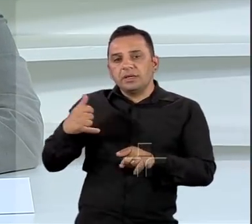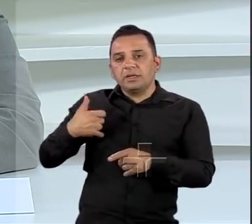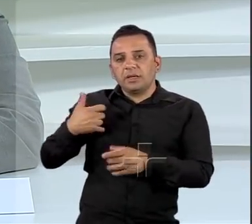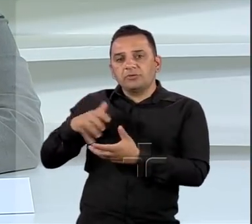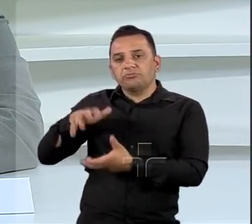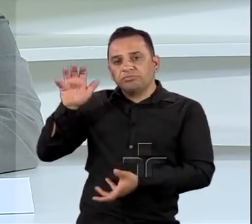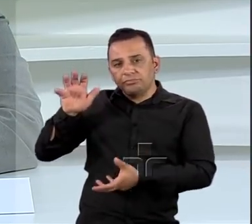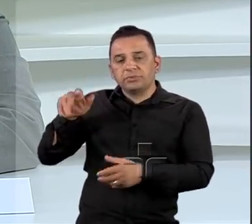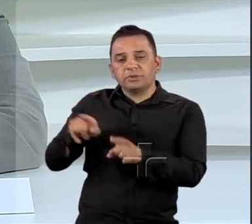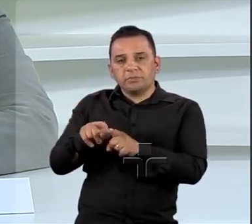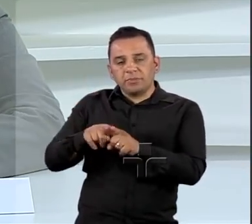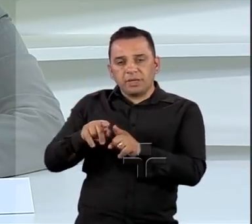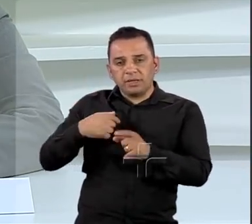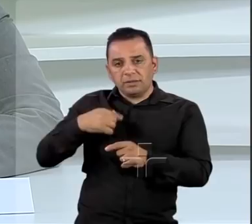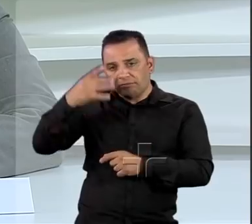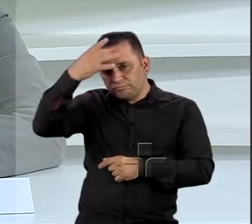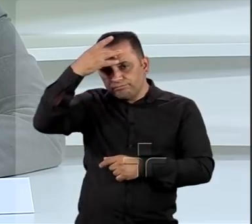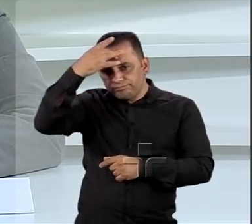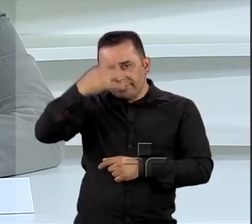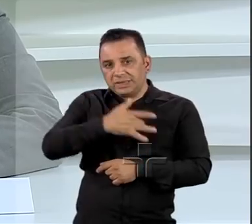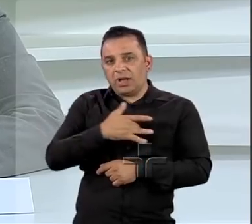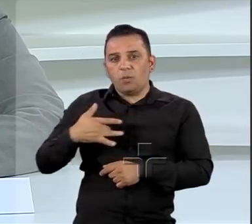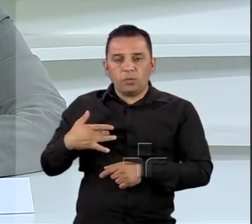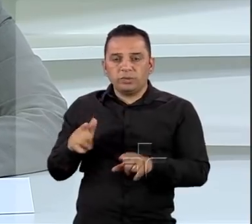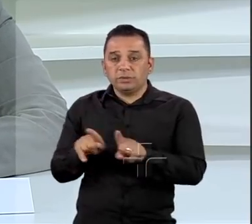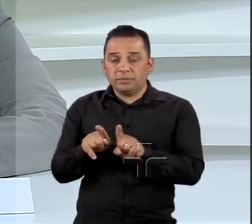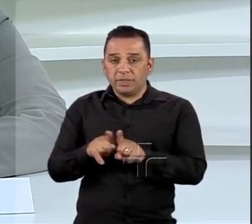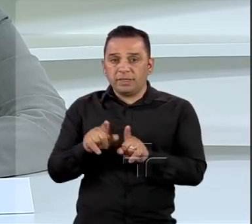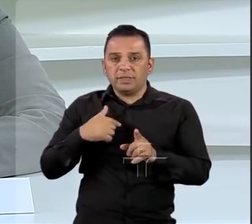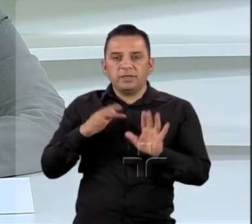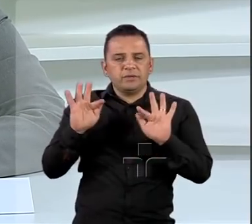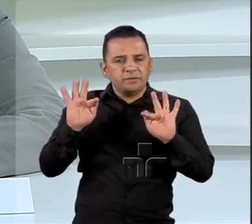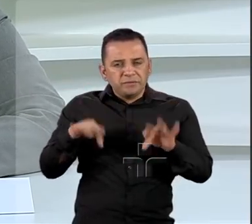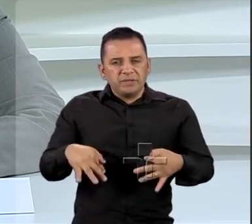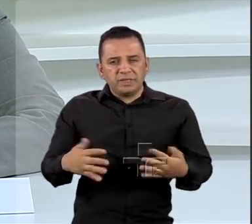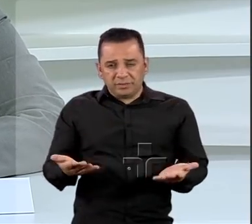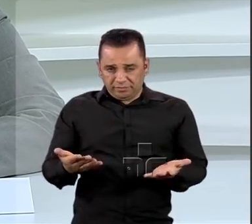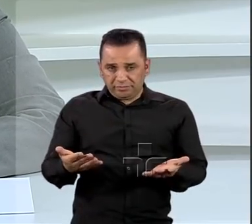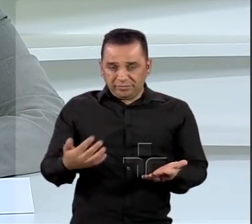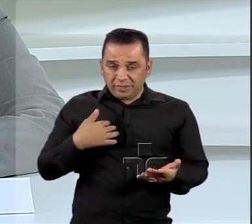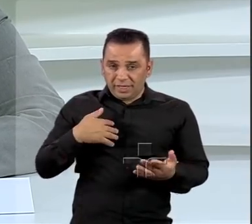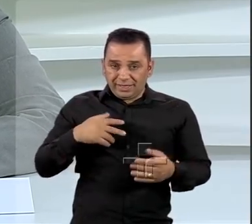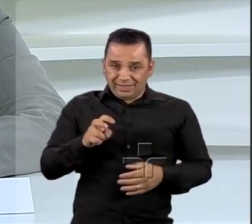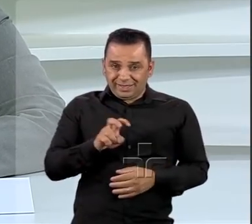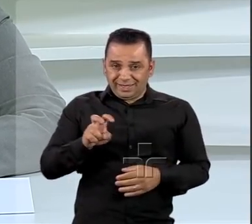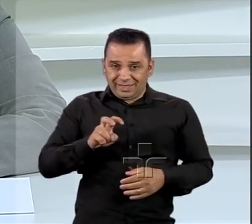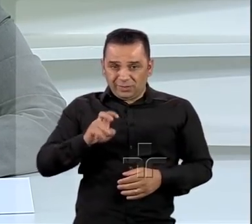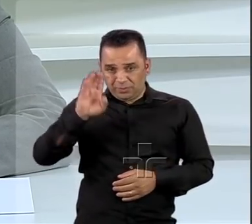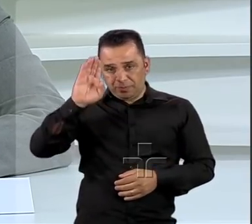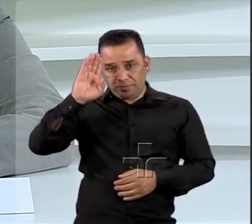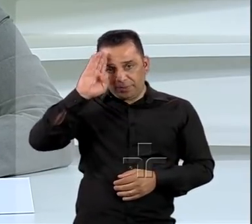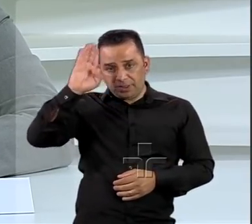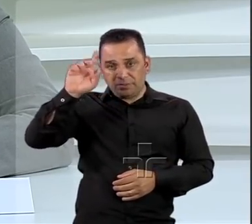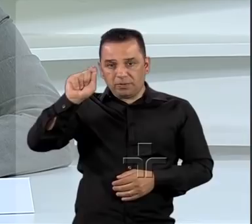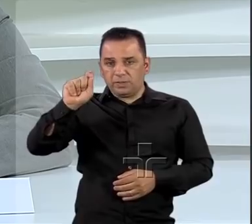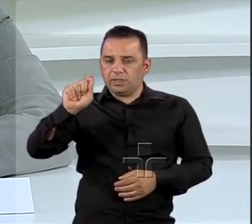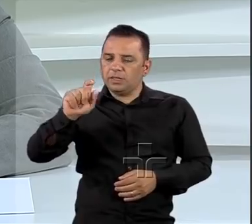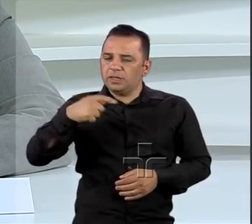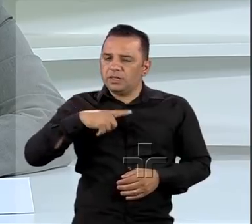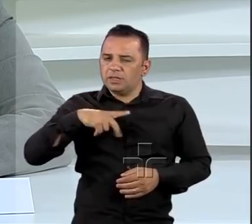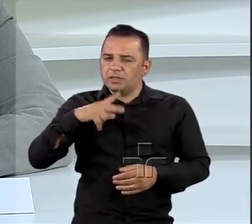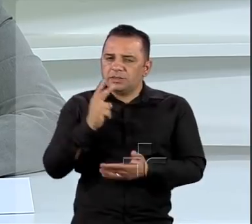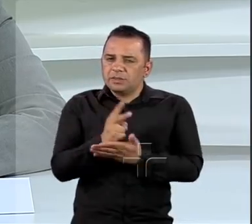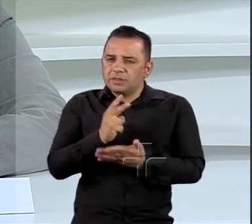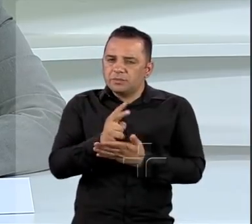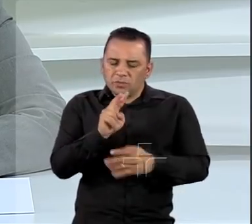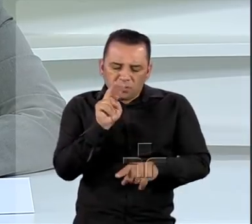tem nos preocupado bastante. E para fechar, o nosso quinto ponto, né, é olhar sempre no cuidado para